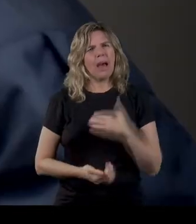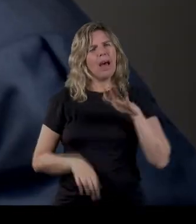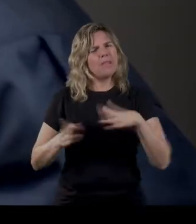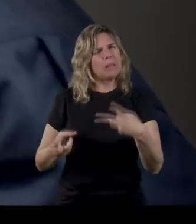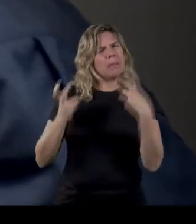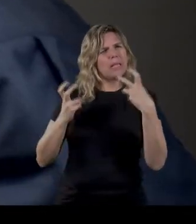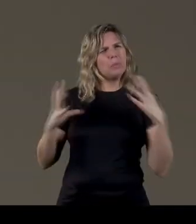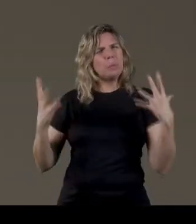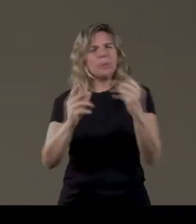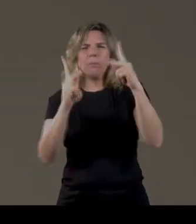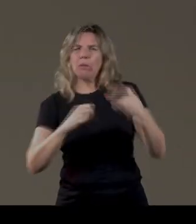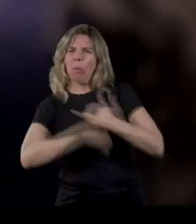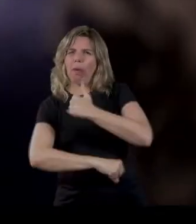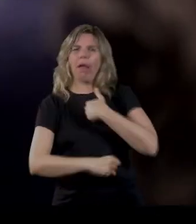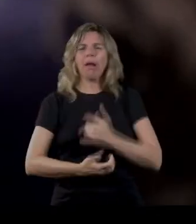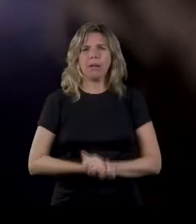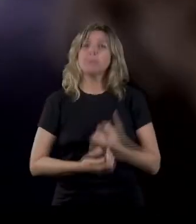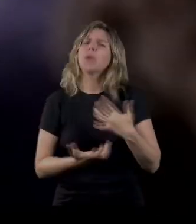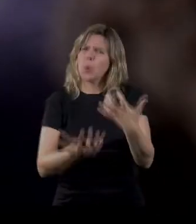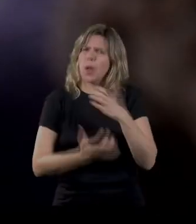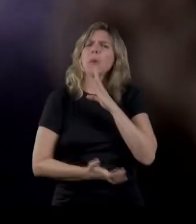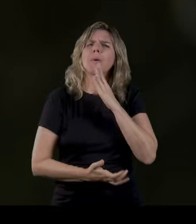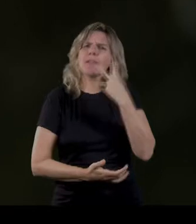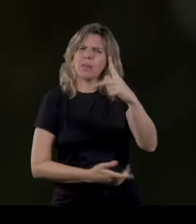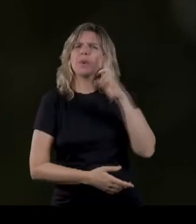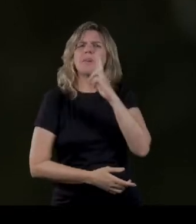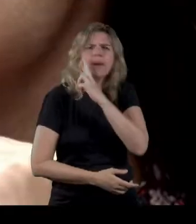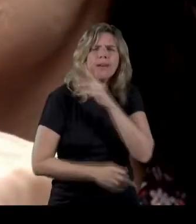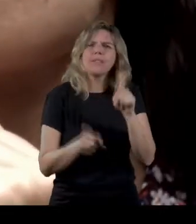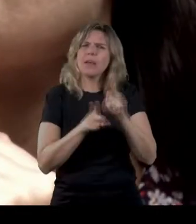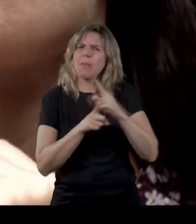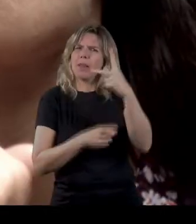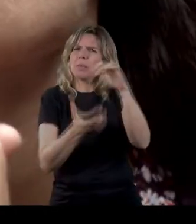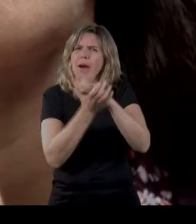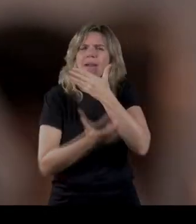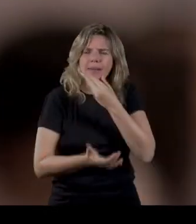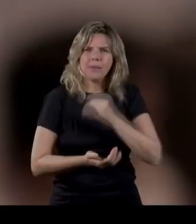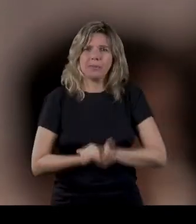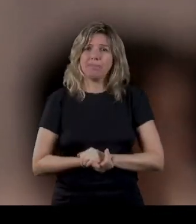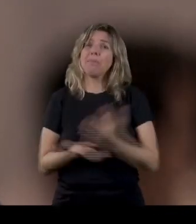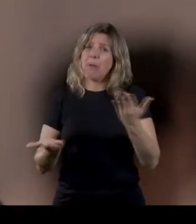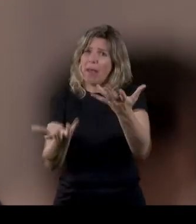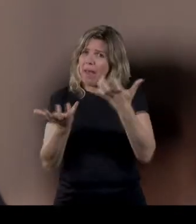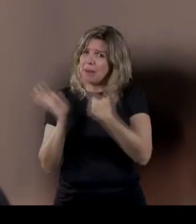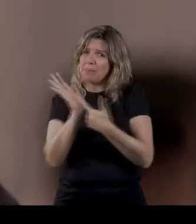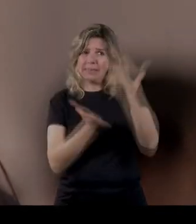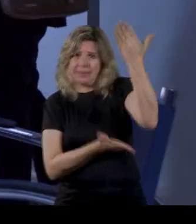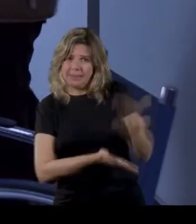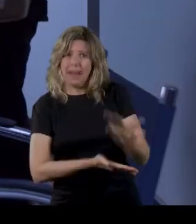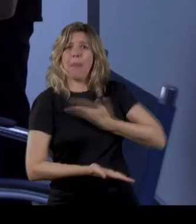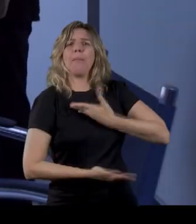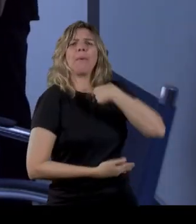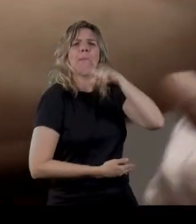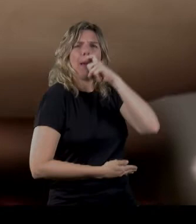impressão que todo mundo me engana? Eu quero conhecer seu restaurante, seu marido. Vitório, deixa eu te apresentar o Dr. Jansen, amigo do